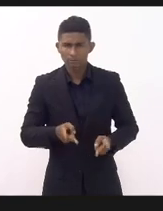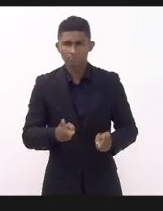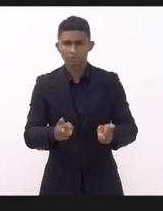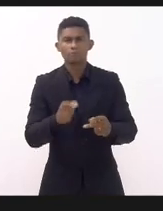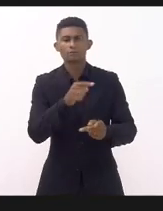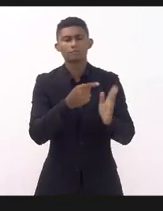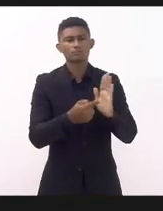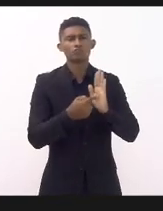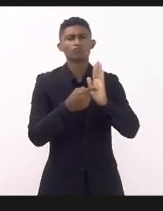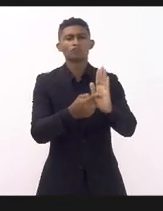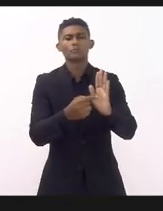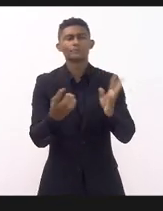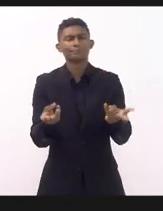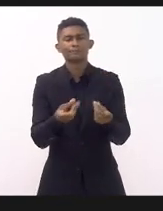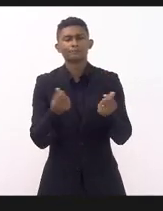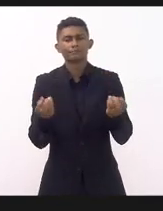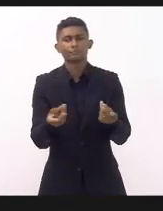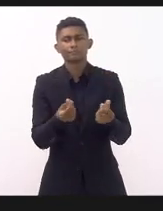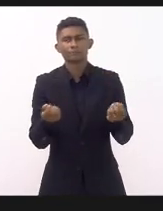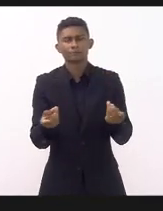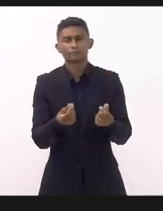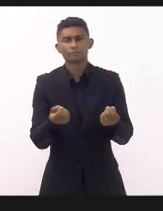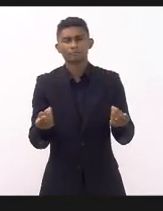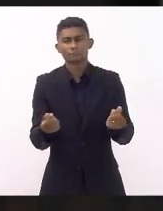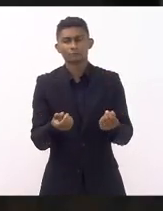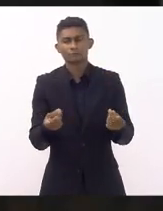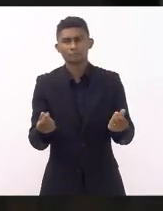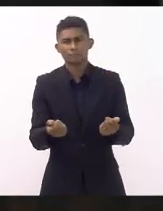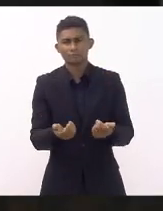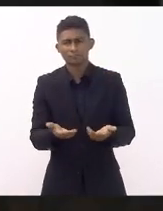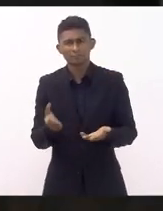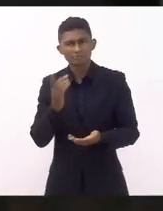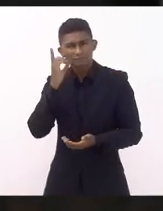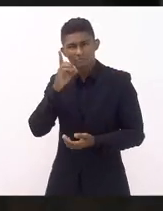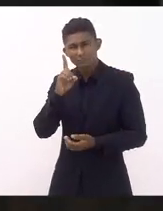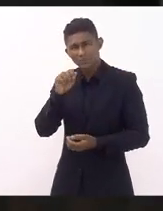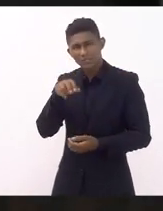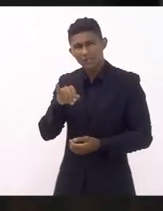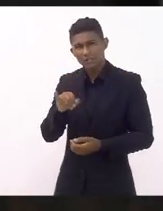extrema sensibilidade para a deputada Dani. Deputada Dani.